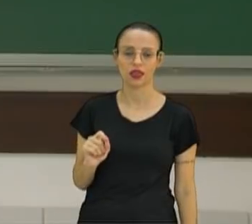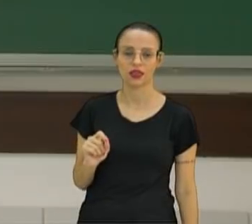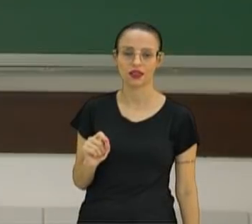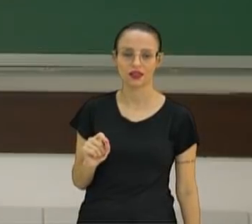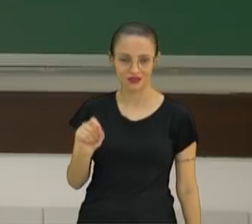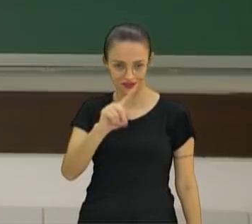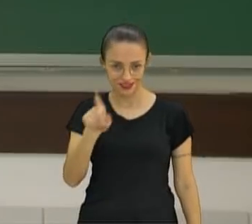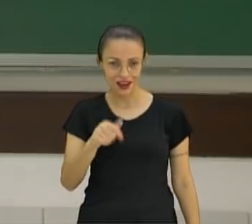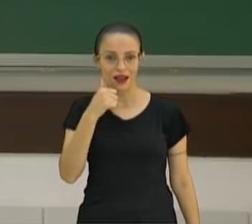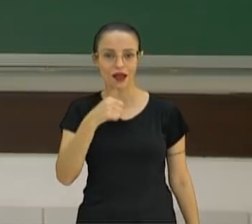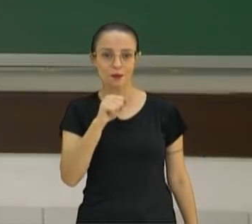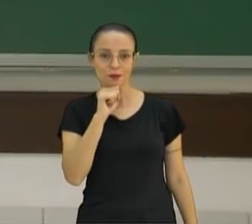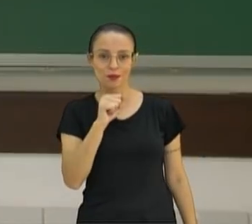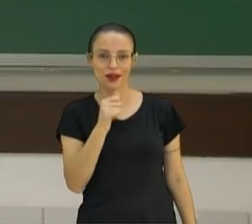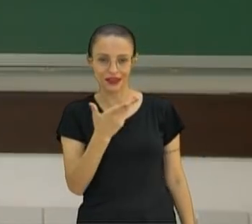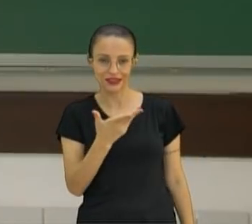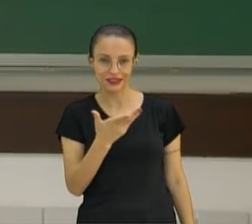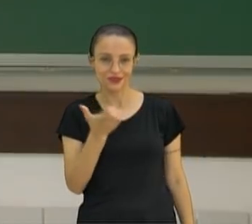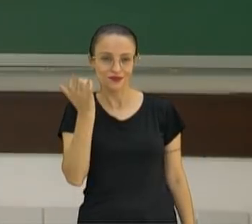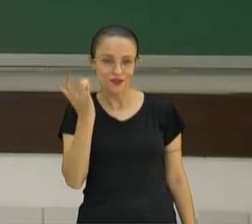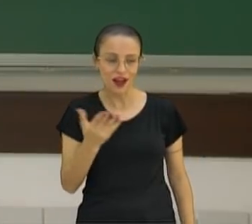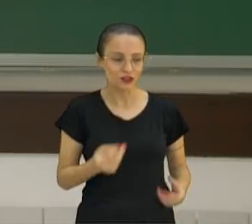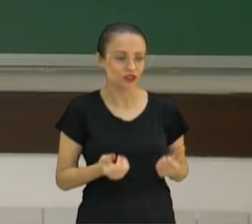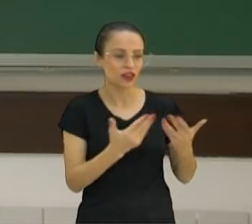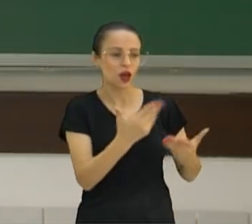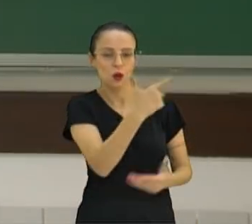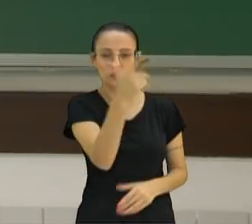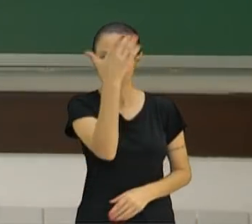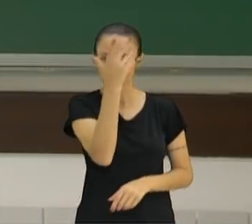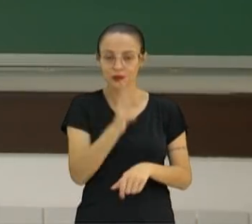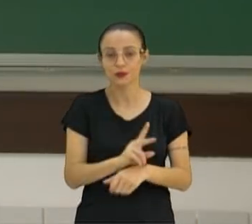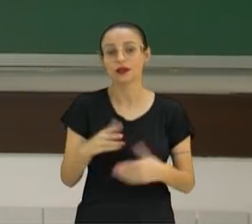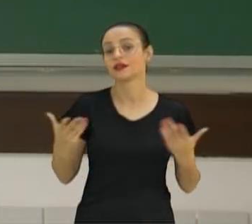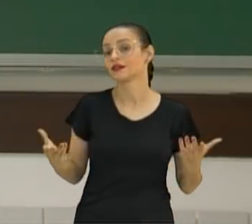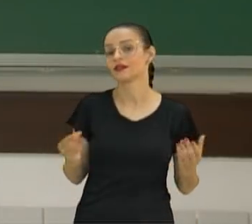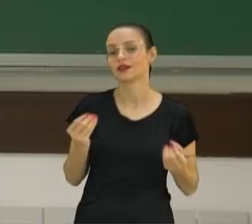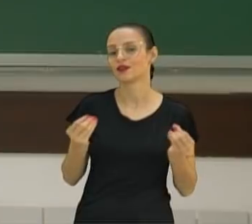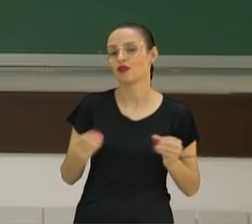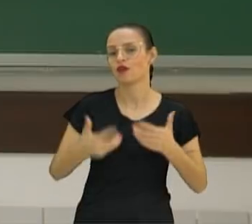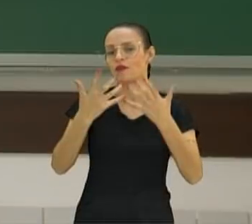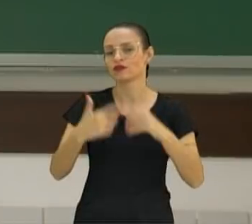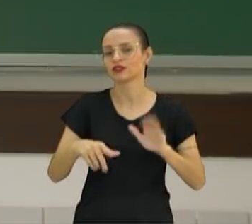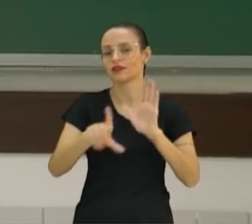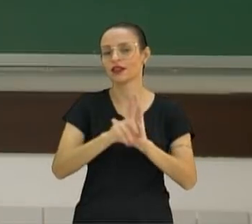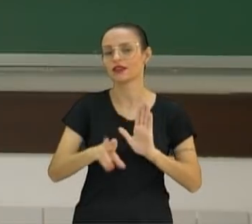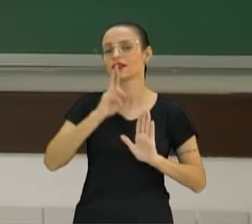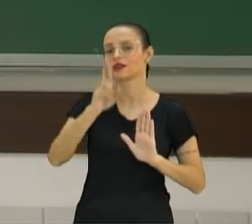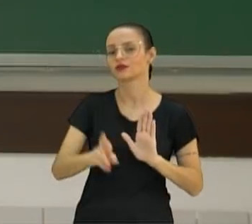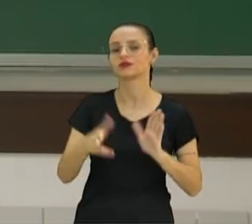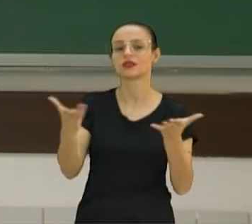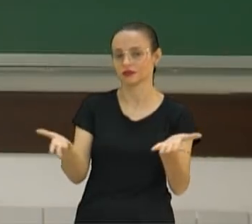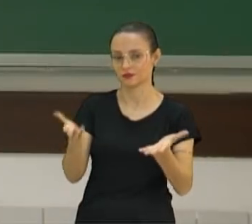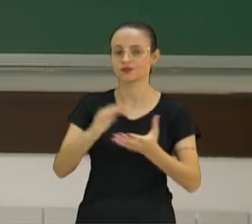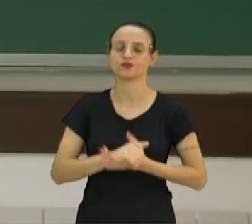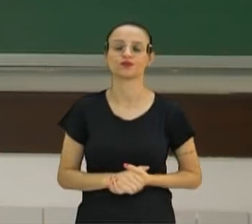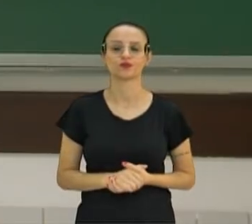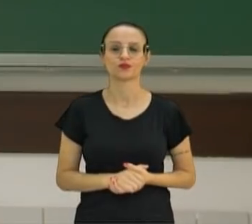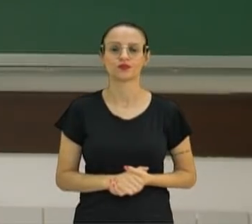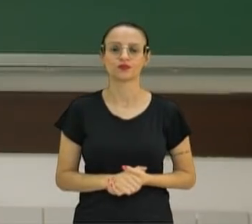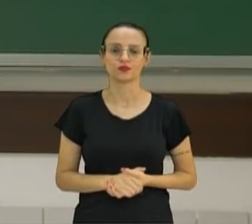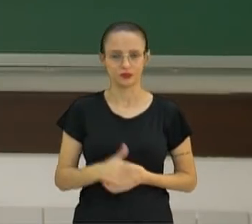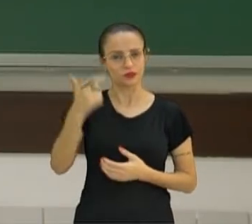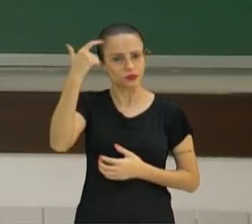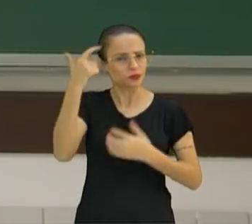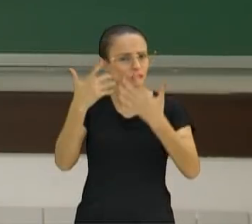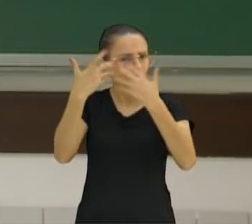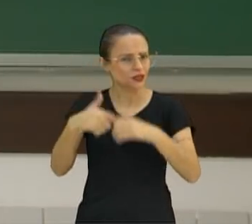Será que as mães deixavam facilmente os seus filhos? Qual é, então, a aplicação dessa lei e o resultado que essa lei vai ter? Vamos pensar